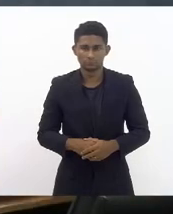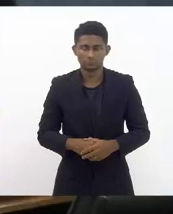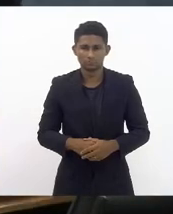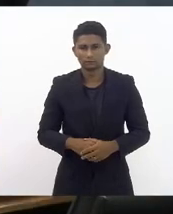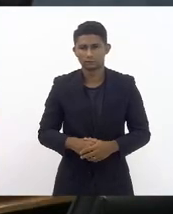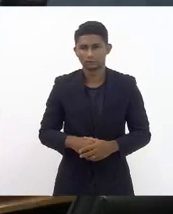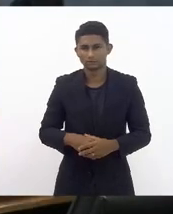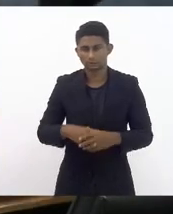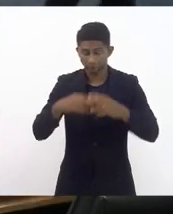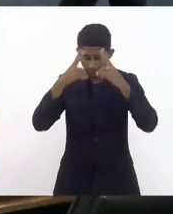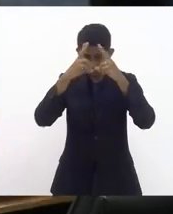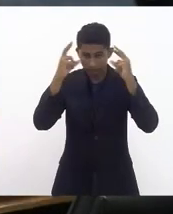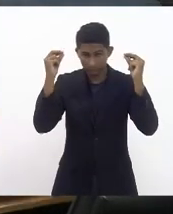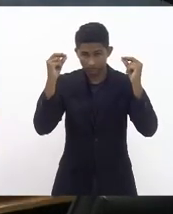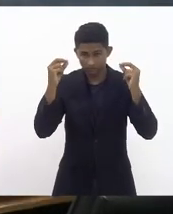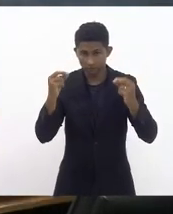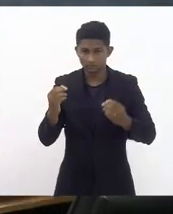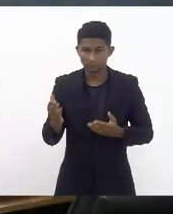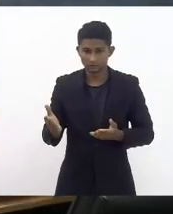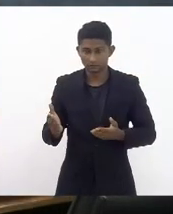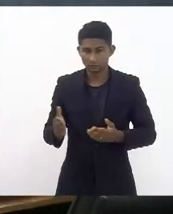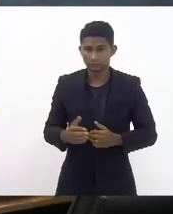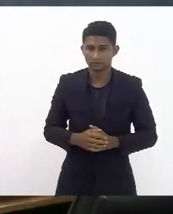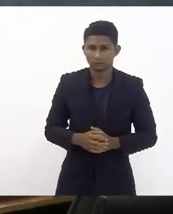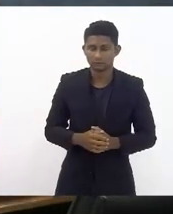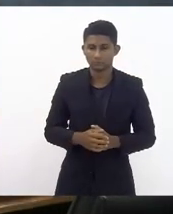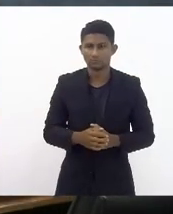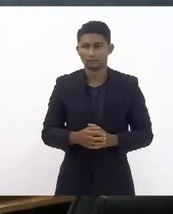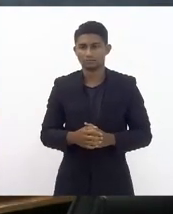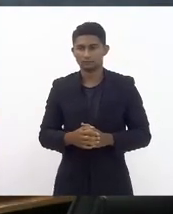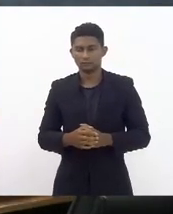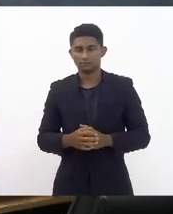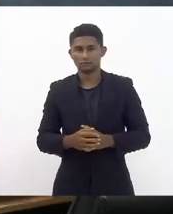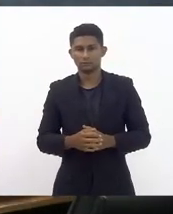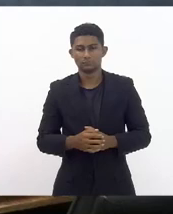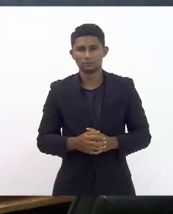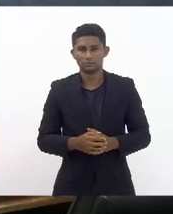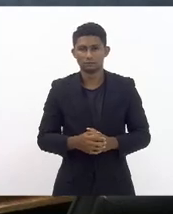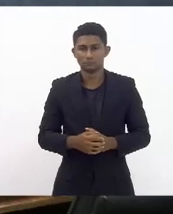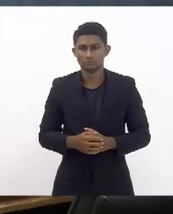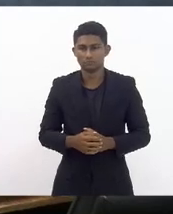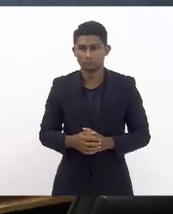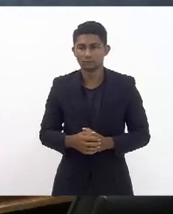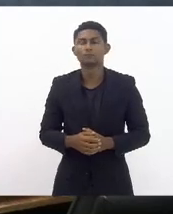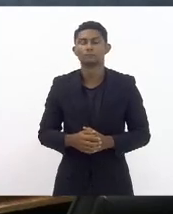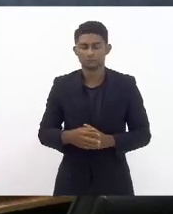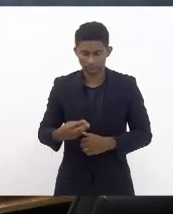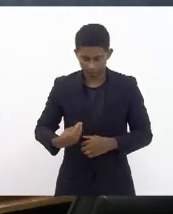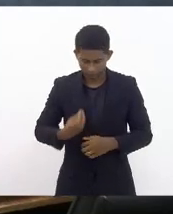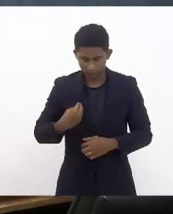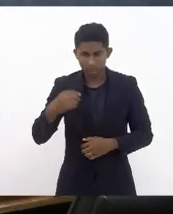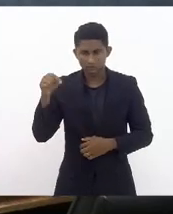Deputada Enfermeira Rejane. Deputada Enfermeira Rejane, presente, vai votar.